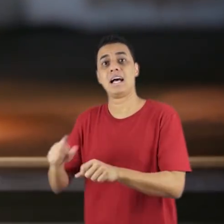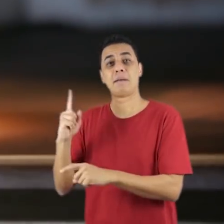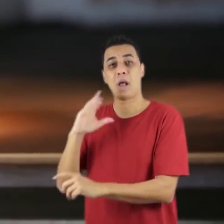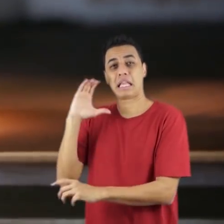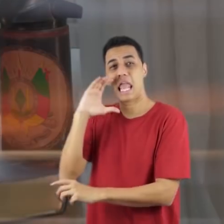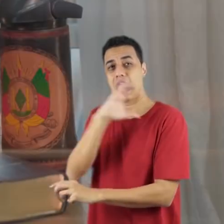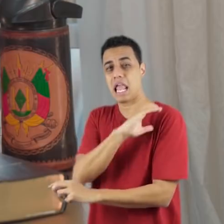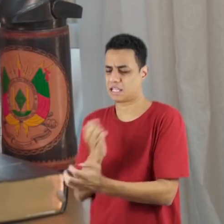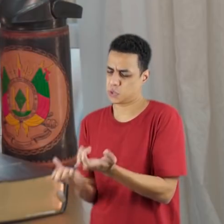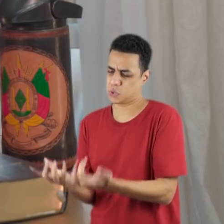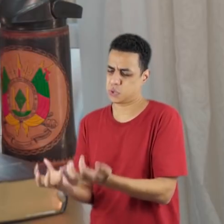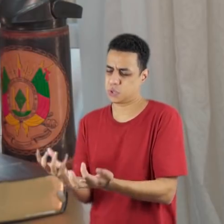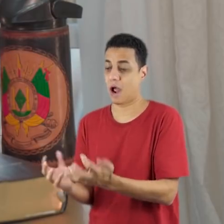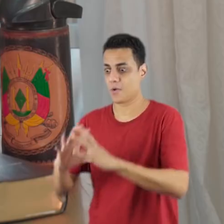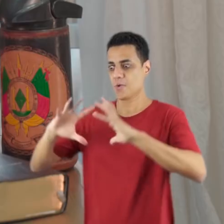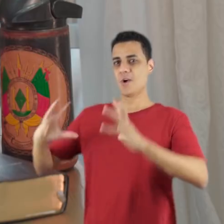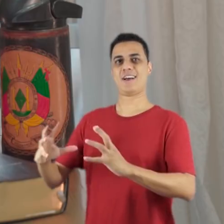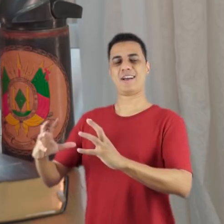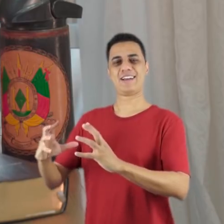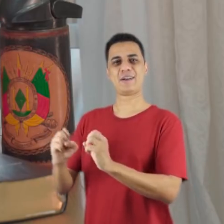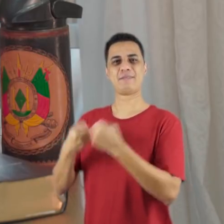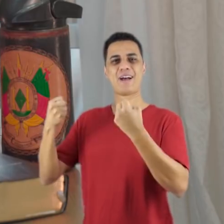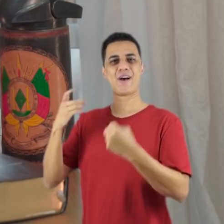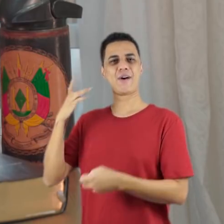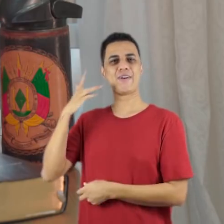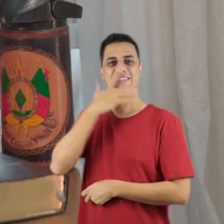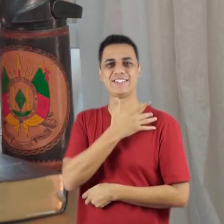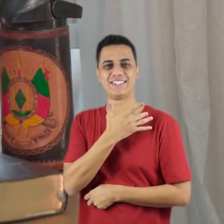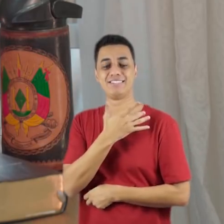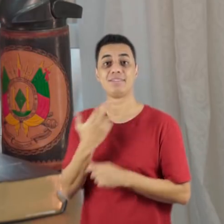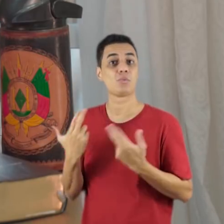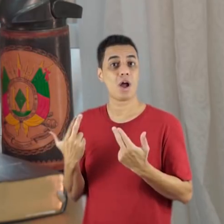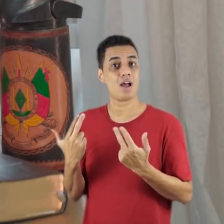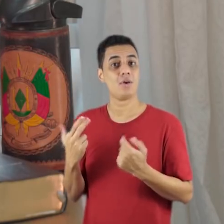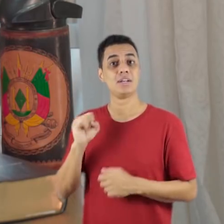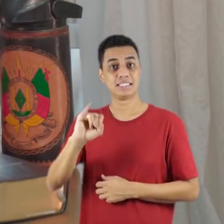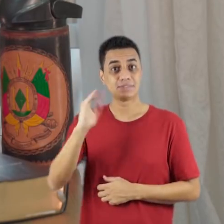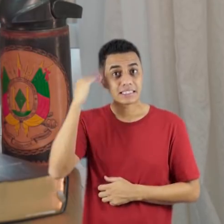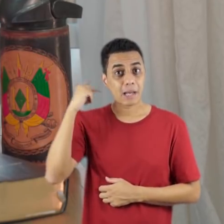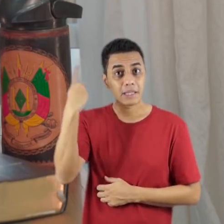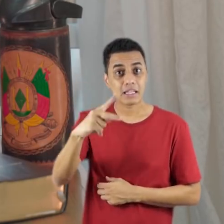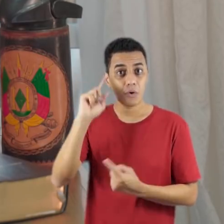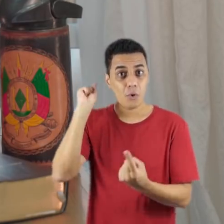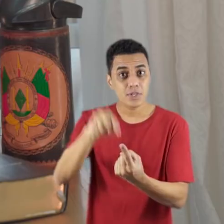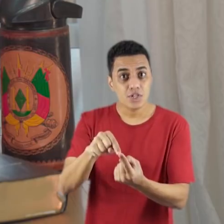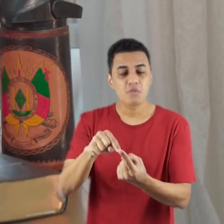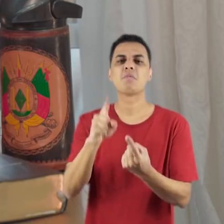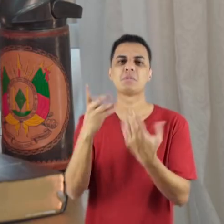sua melhor versão. Quando você conhece o seu propósito de vida, você não foge dos processos, ainda que eles